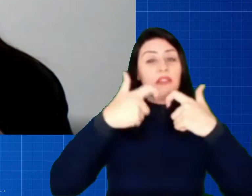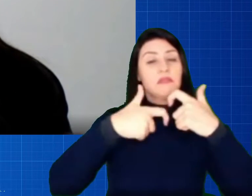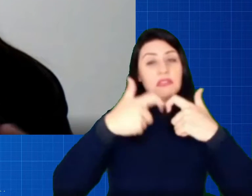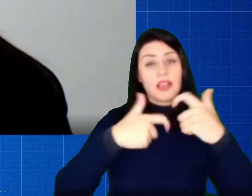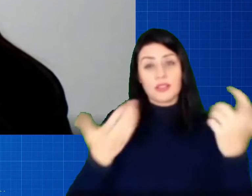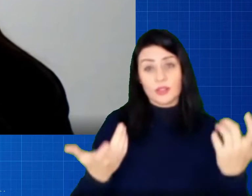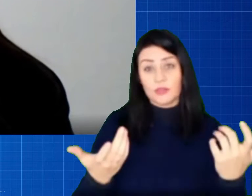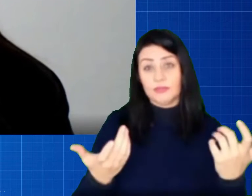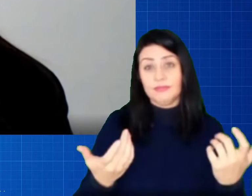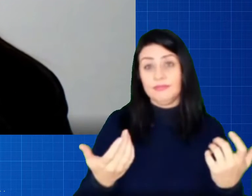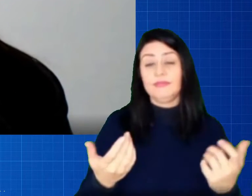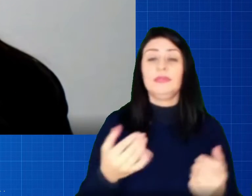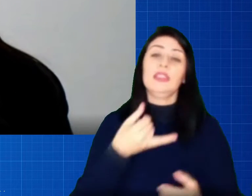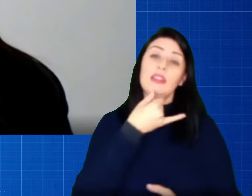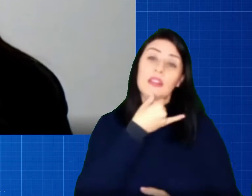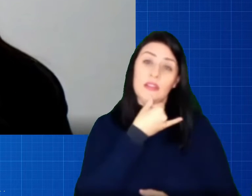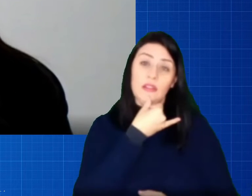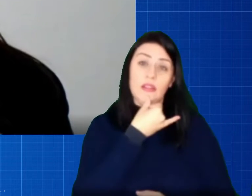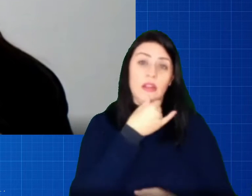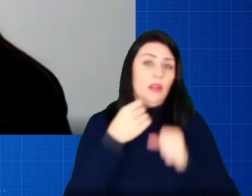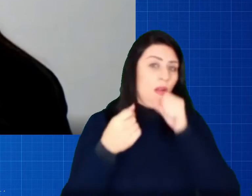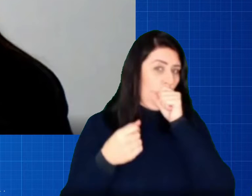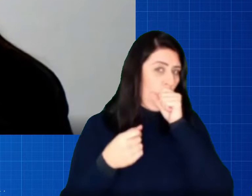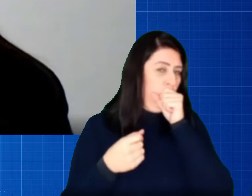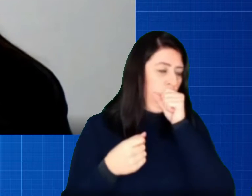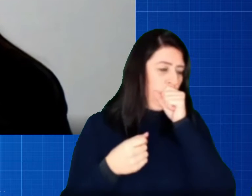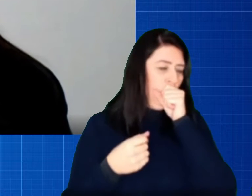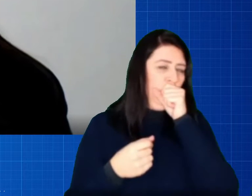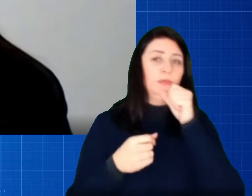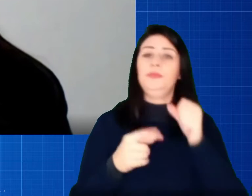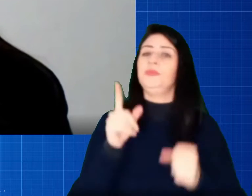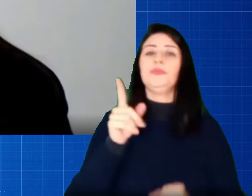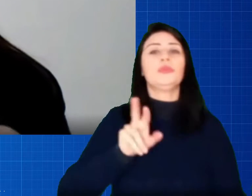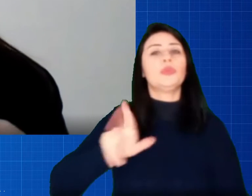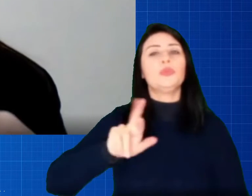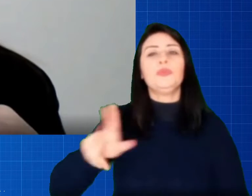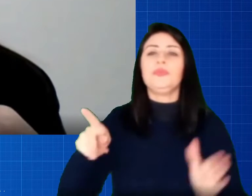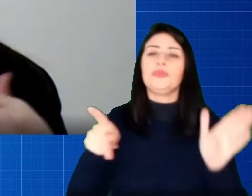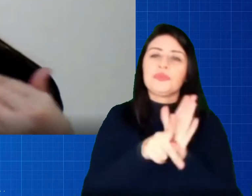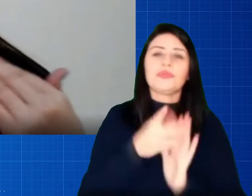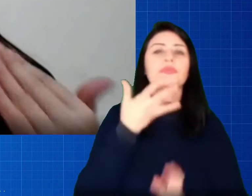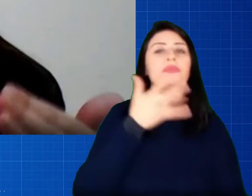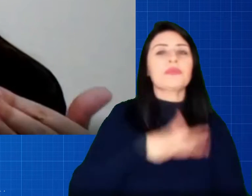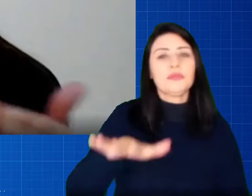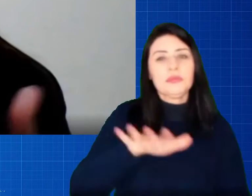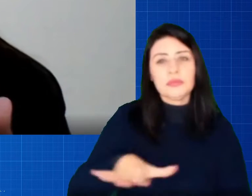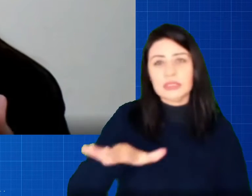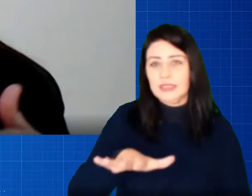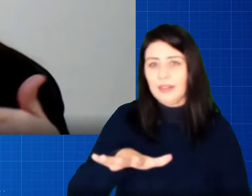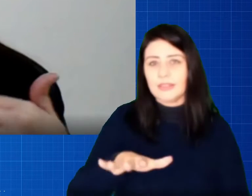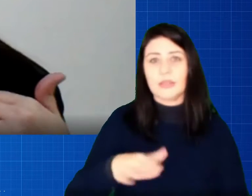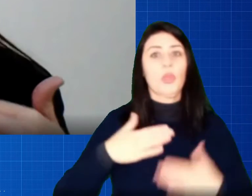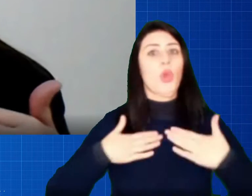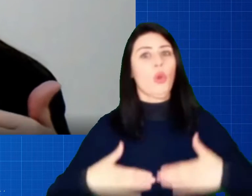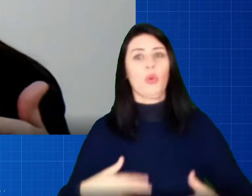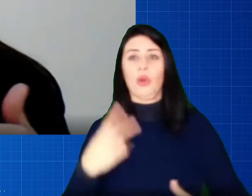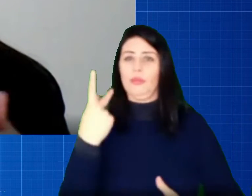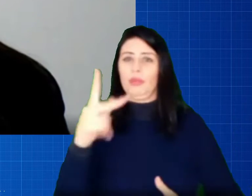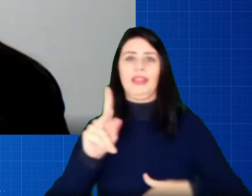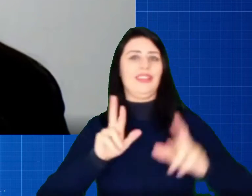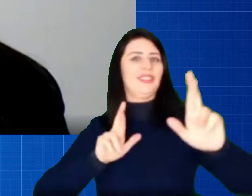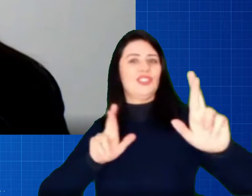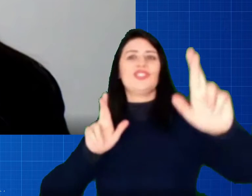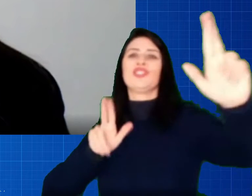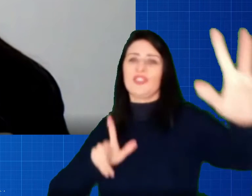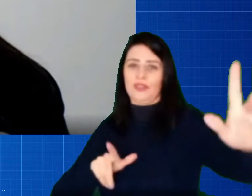Vídeos pornográficos que é o quê? Que não é uma realidade próxima da criança, né? Ela não vai ter aquele tipo de relação, o corpo dela não é daquele jeito